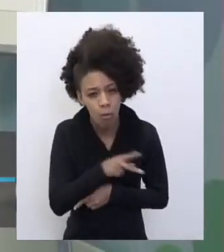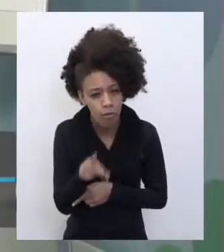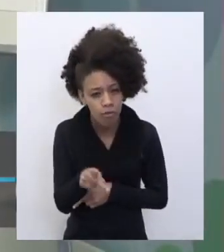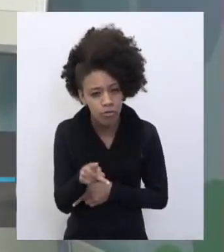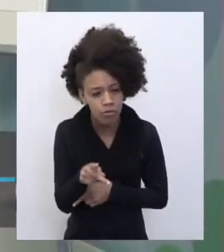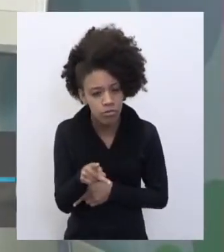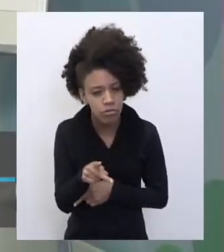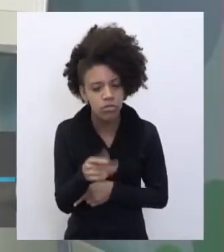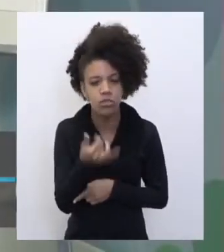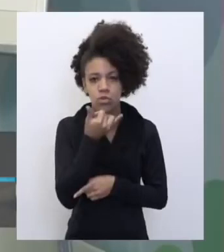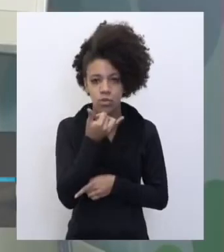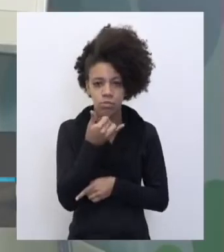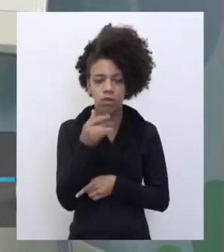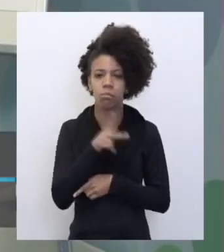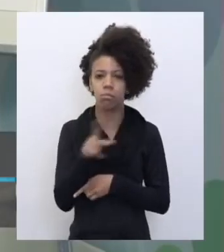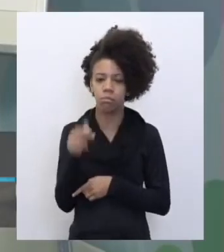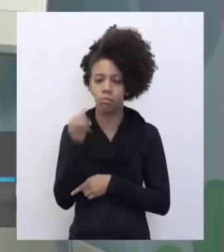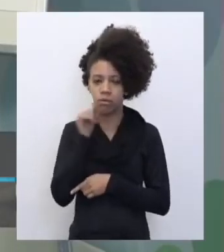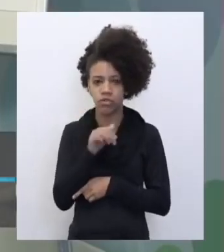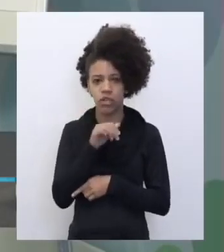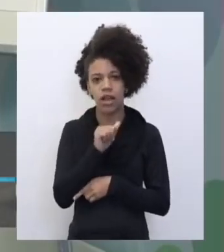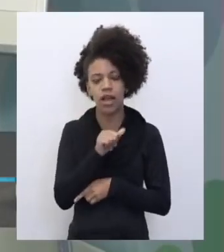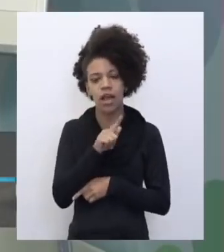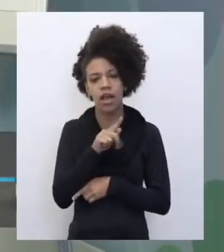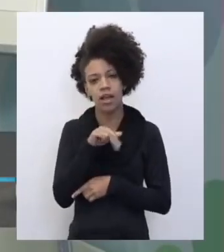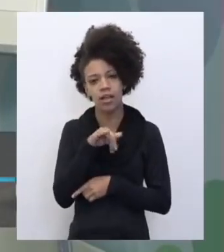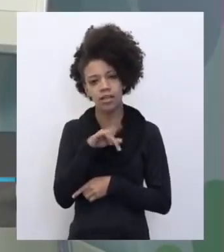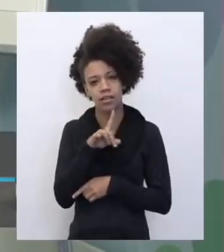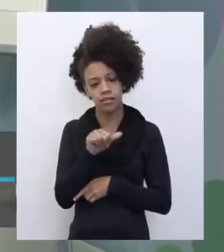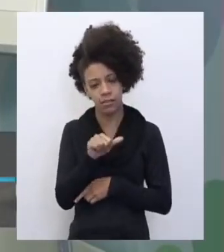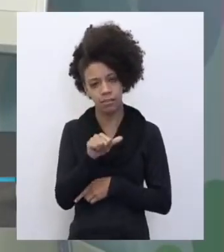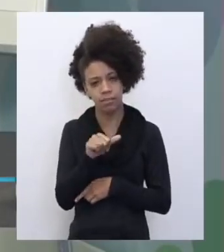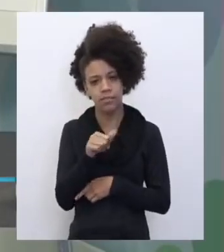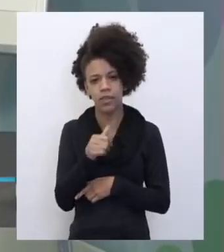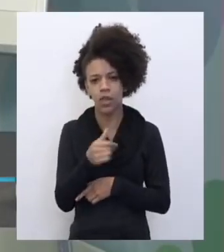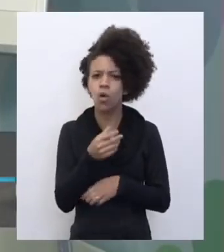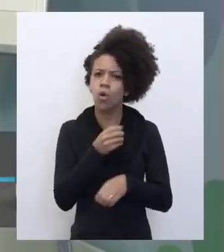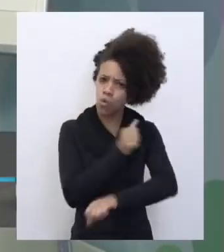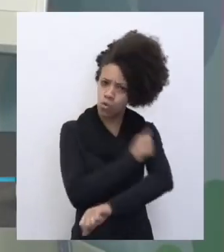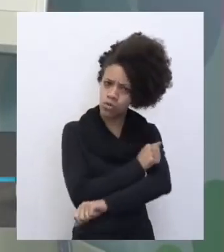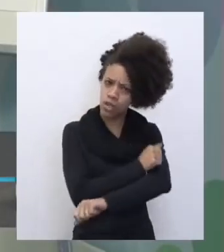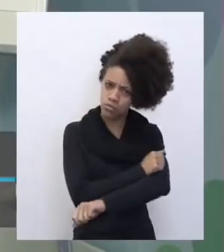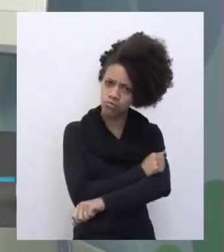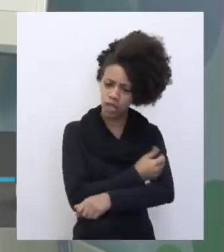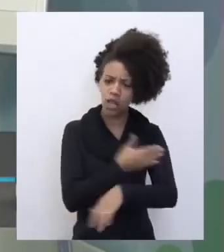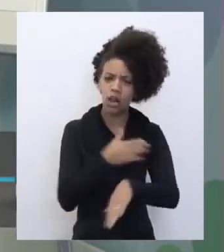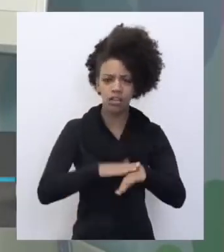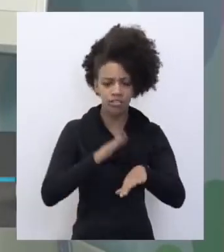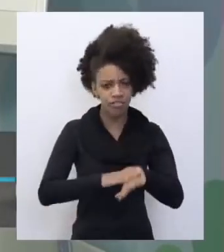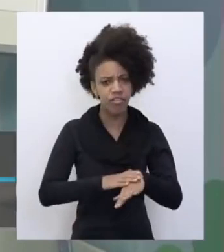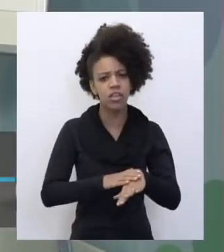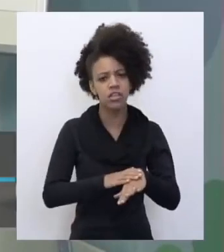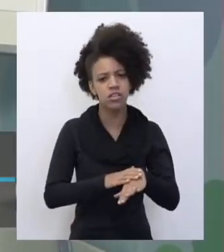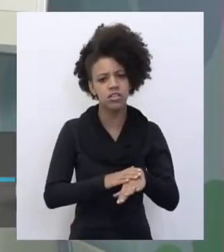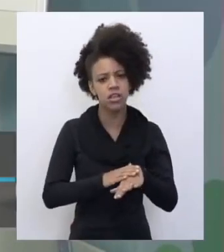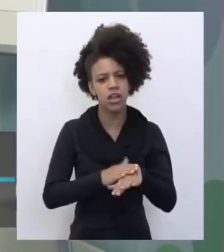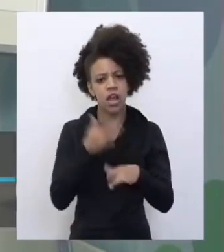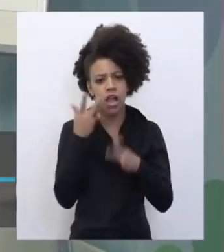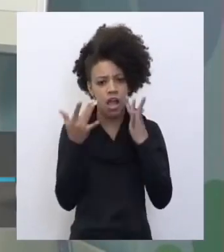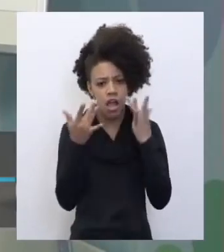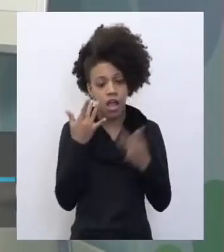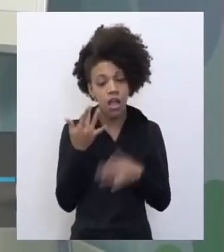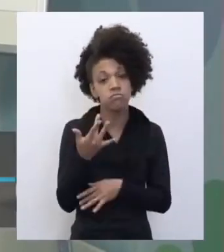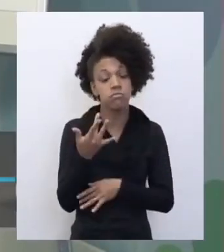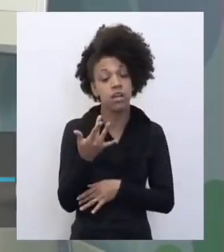a professora Águida, com os alunos mesmo, ela disse que realizou na sua escola a farsa de Inês Pereira